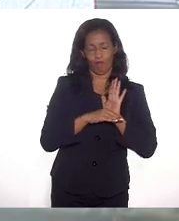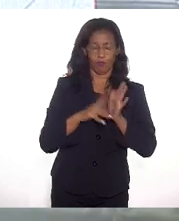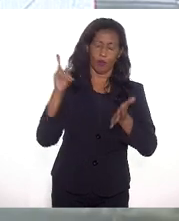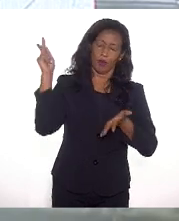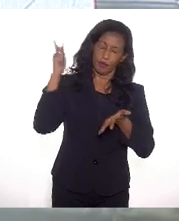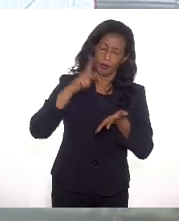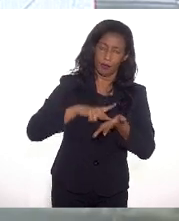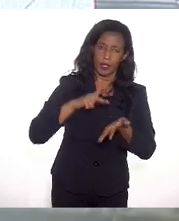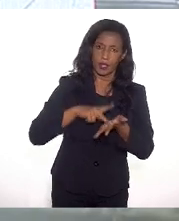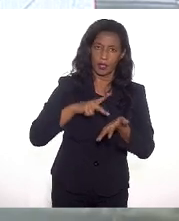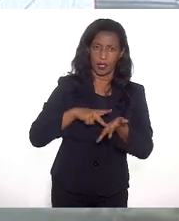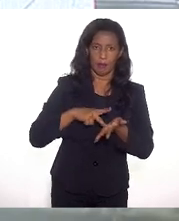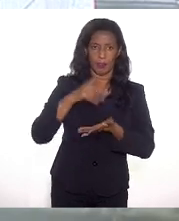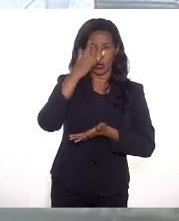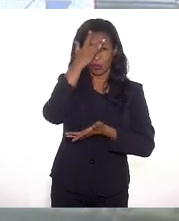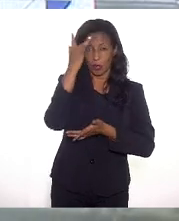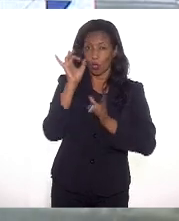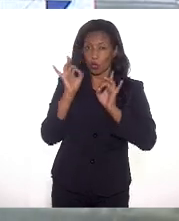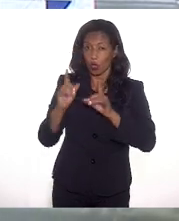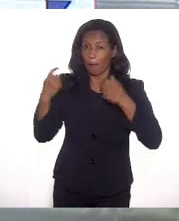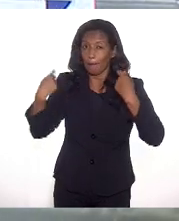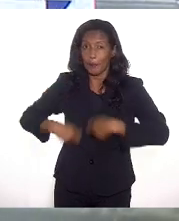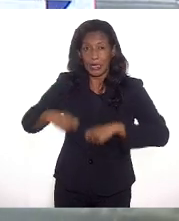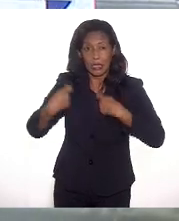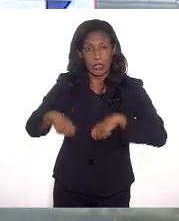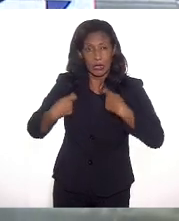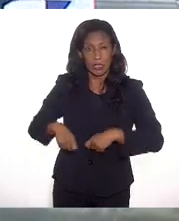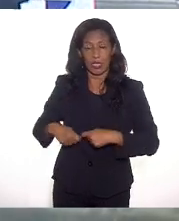atender aquele que mais precisa. Próximo.